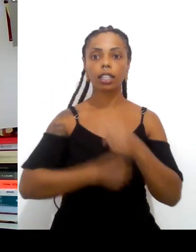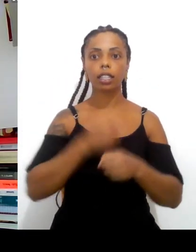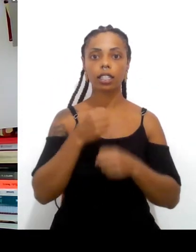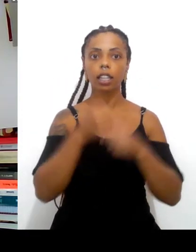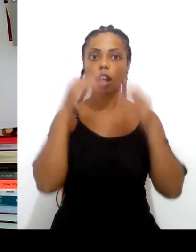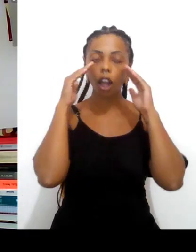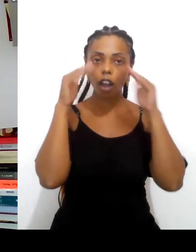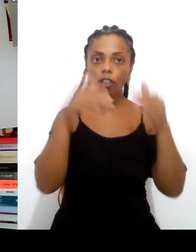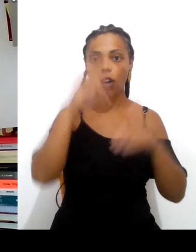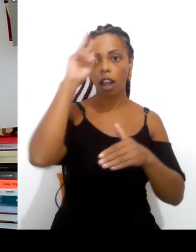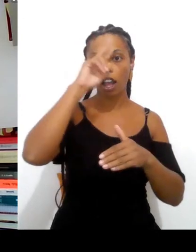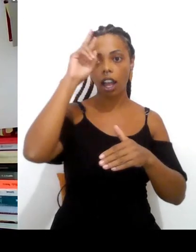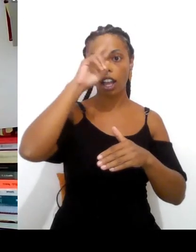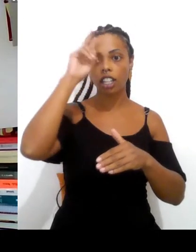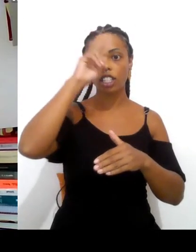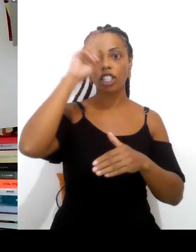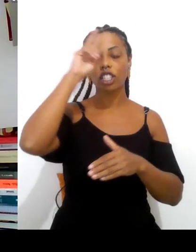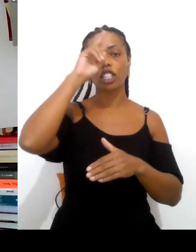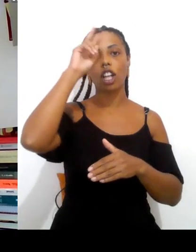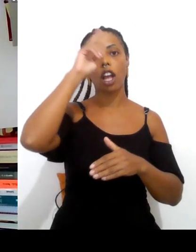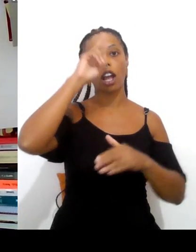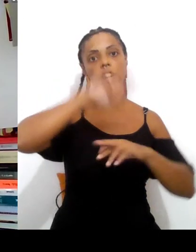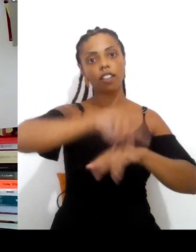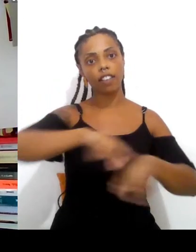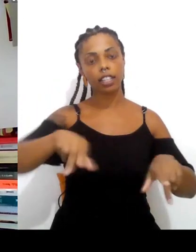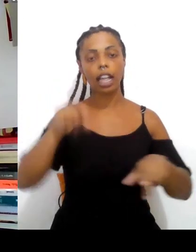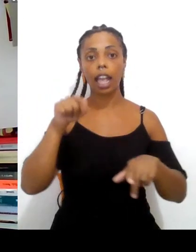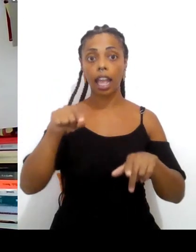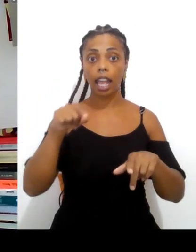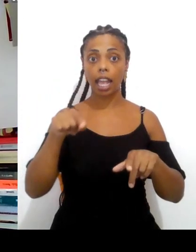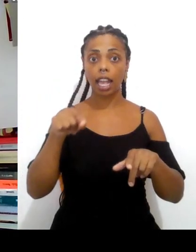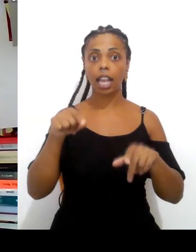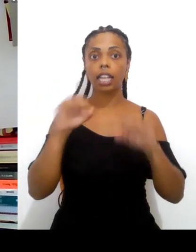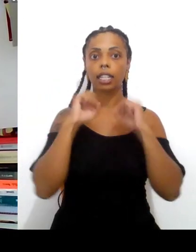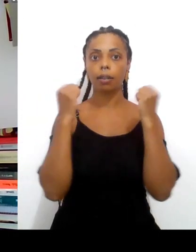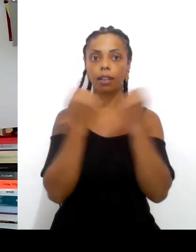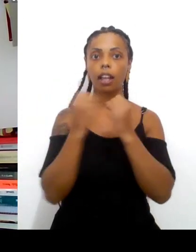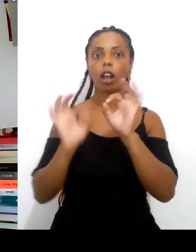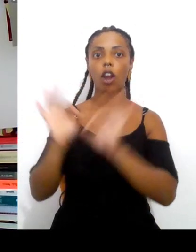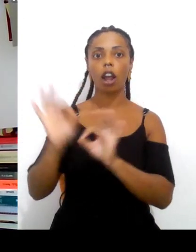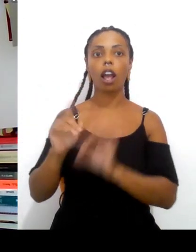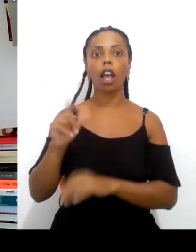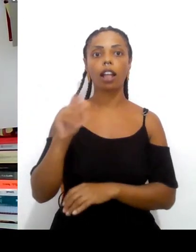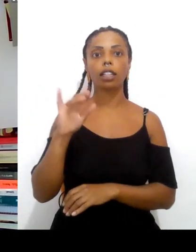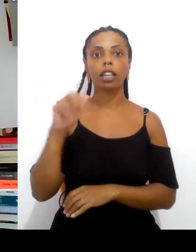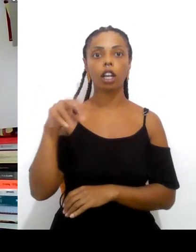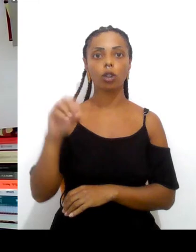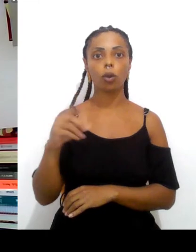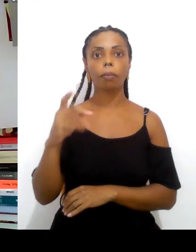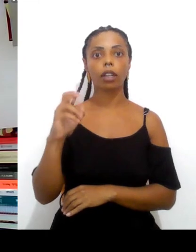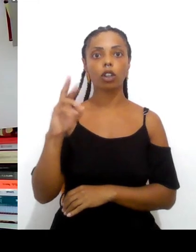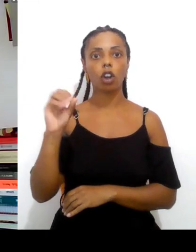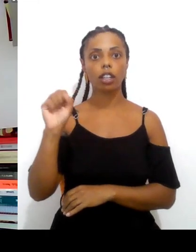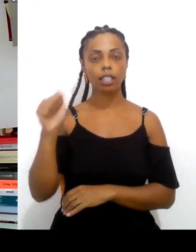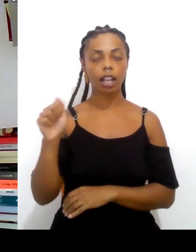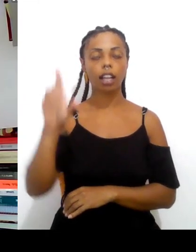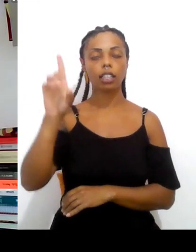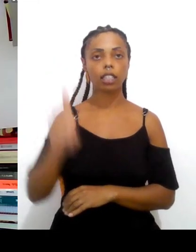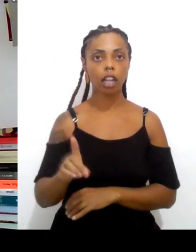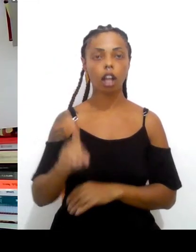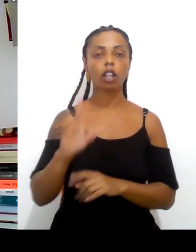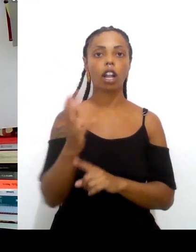diversidade Esse seminário é organizado pelo Adriano Pedrosa diretora artístico pelo Fernando oliva